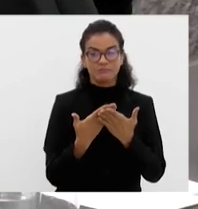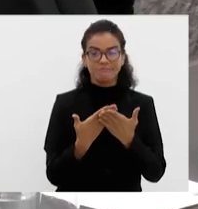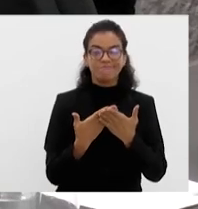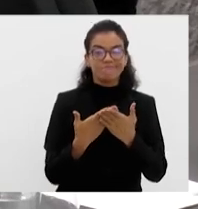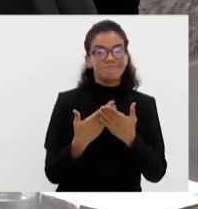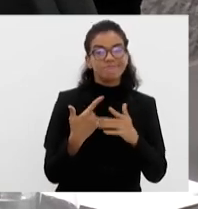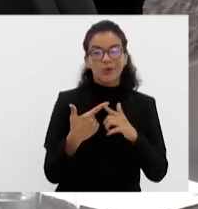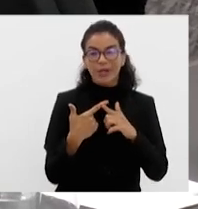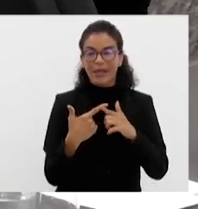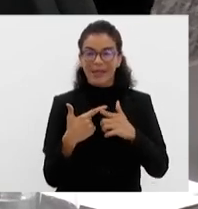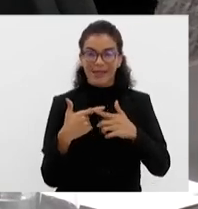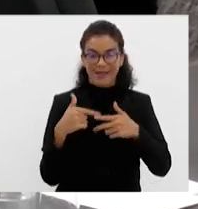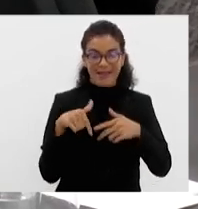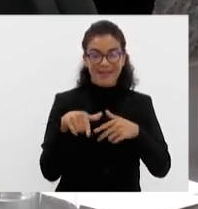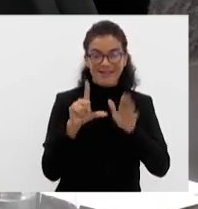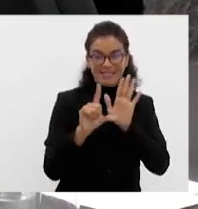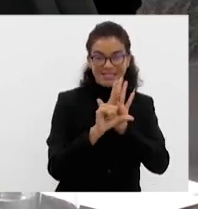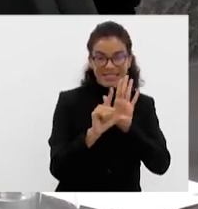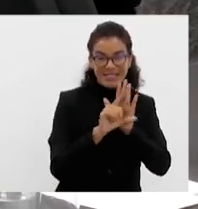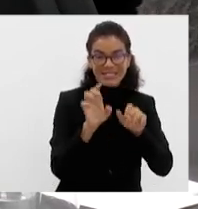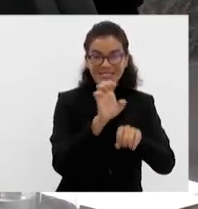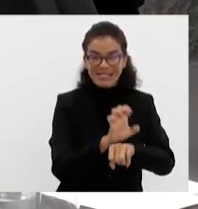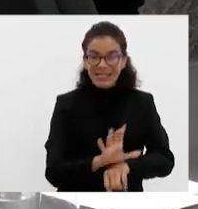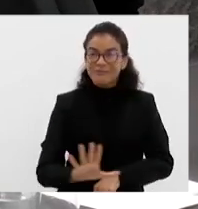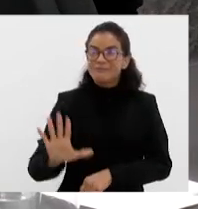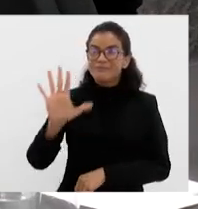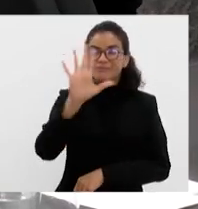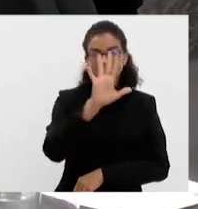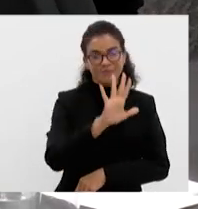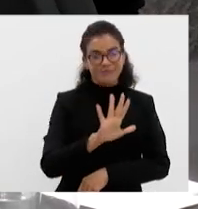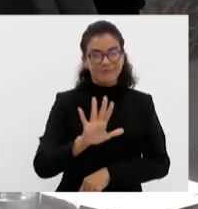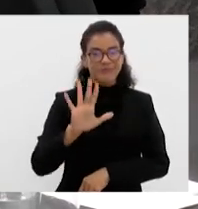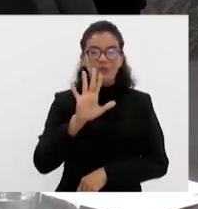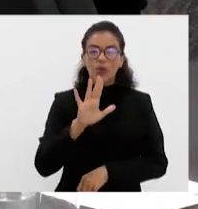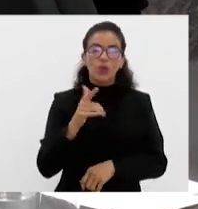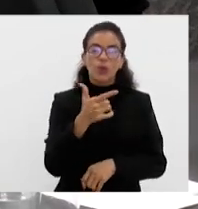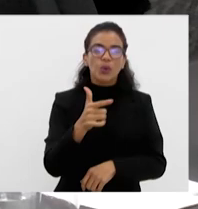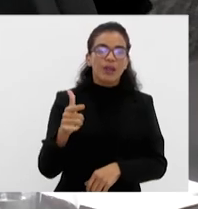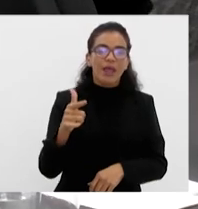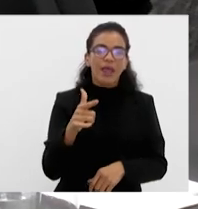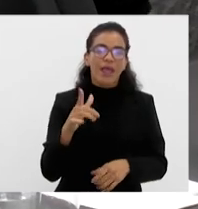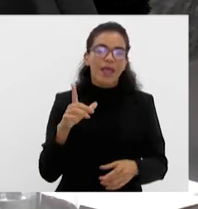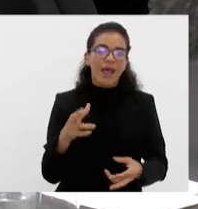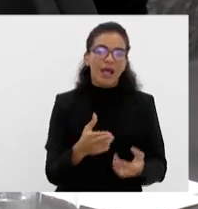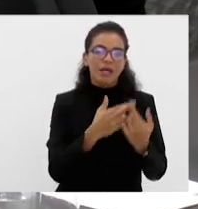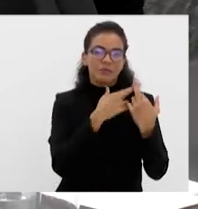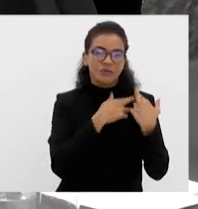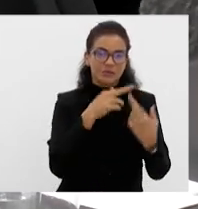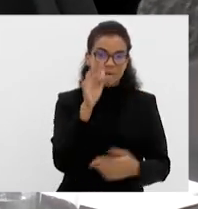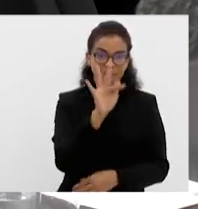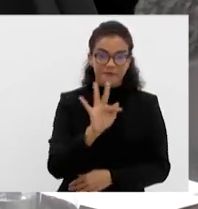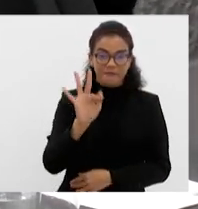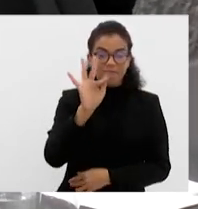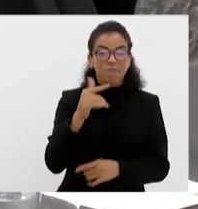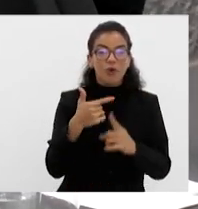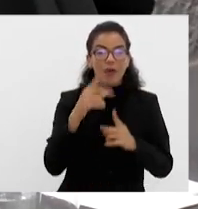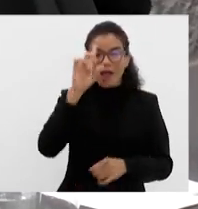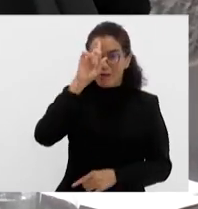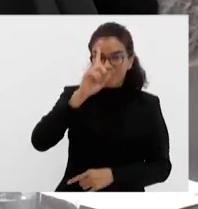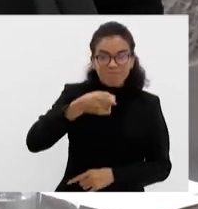realidade, essas legislações estaduais, Brasil afora, elas não adentram a competência federal, porque elas não